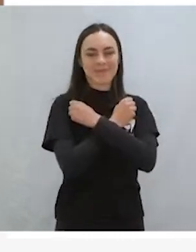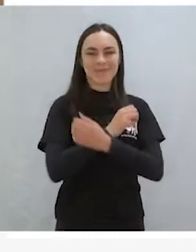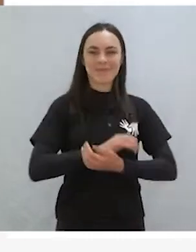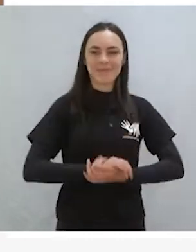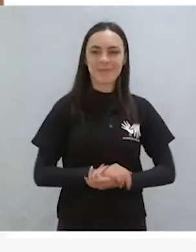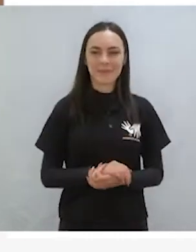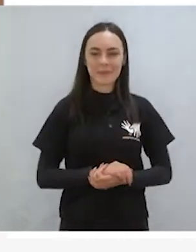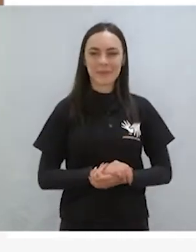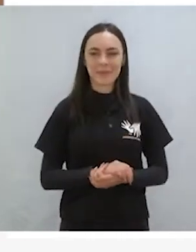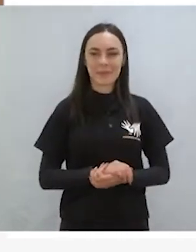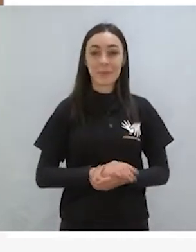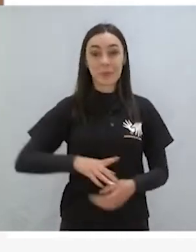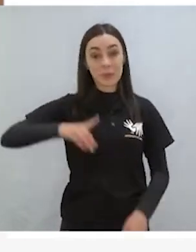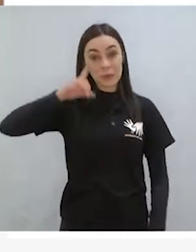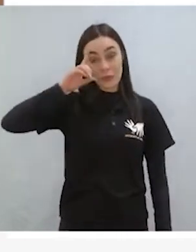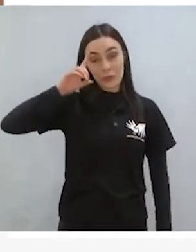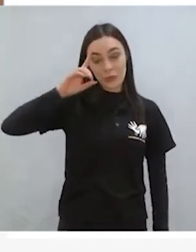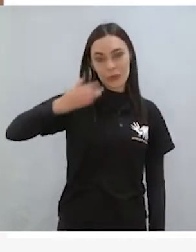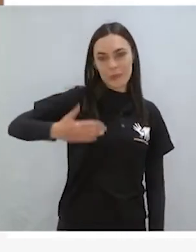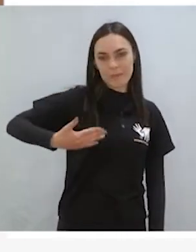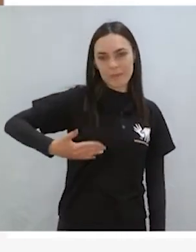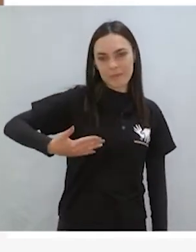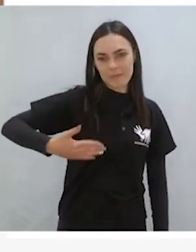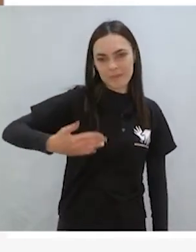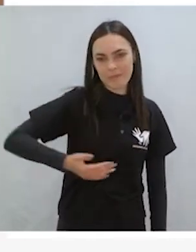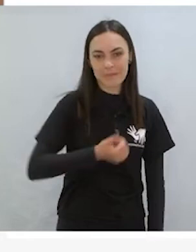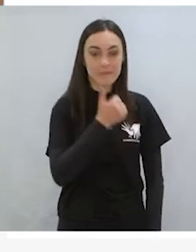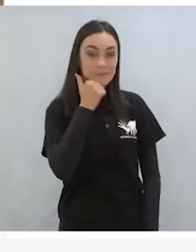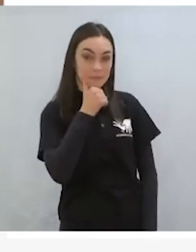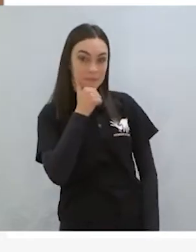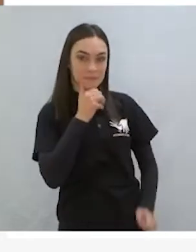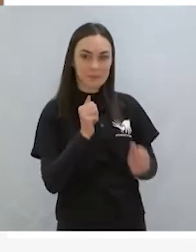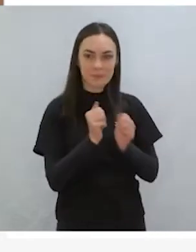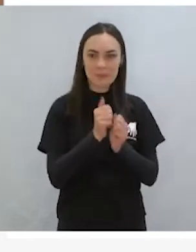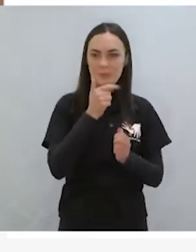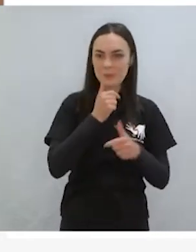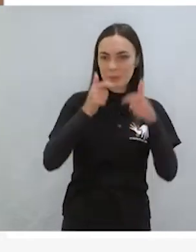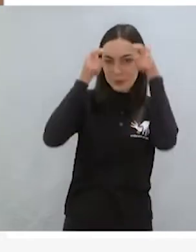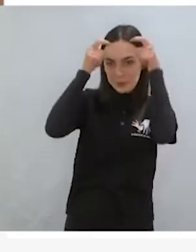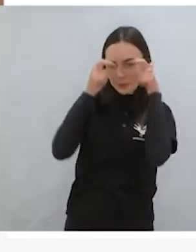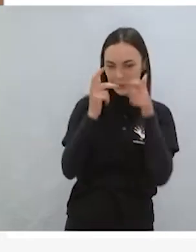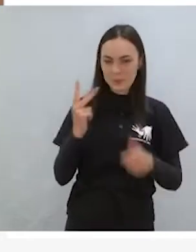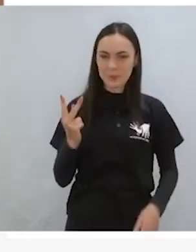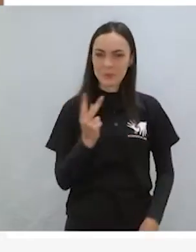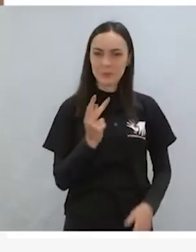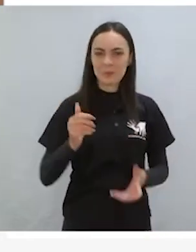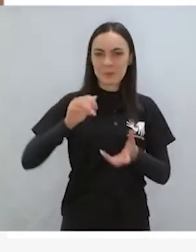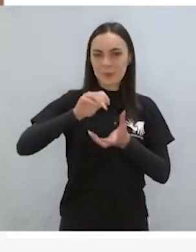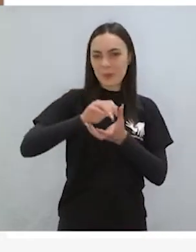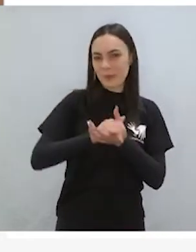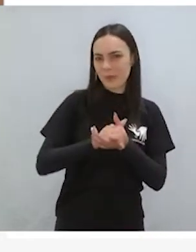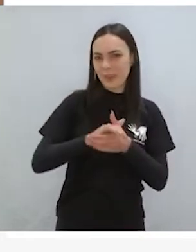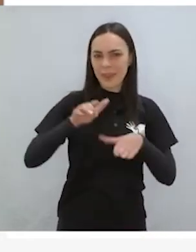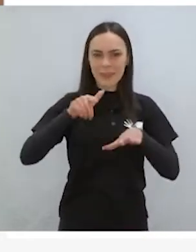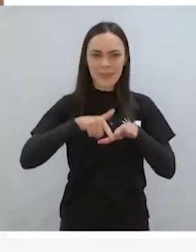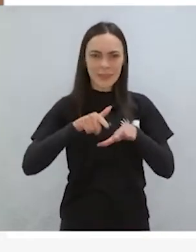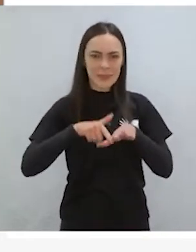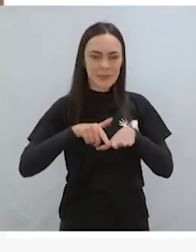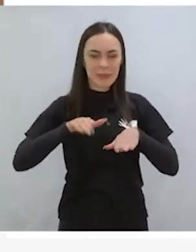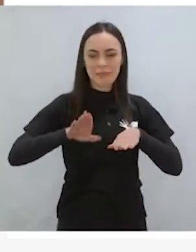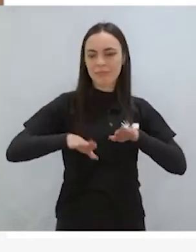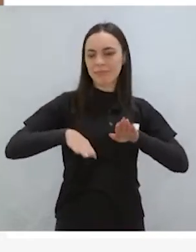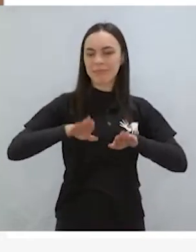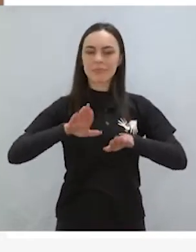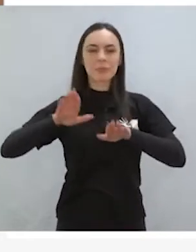abraçá-la. Alguns dias depois, Cinderela e o príncipe se casaram,